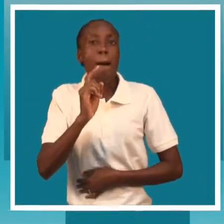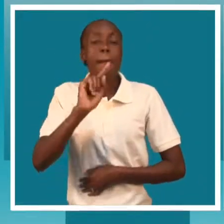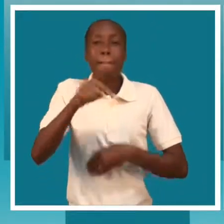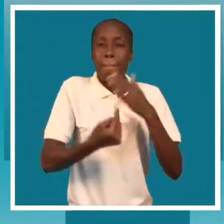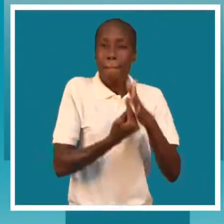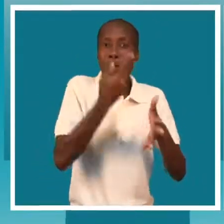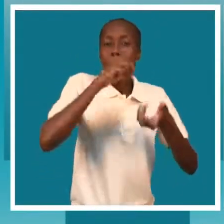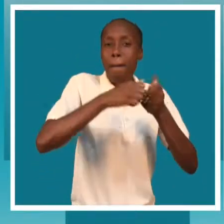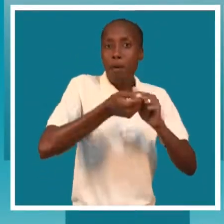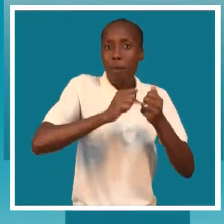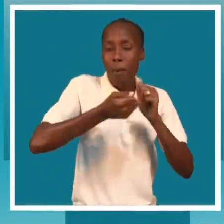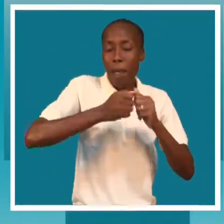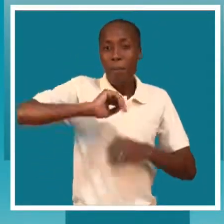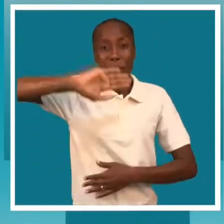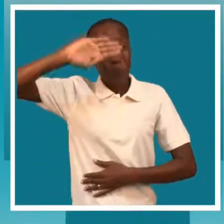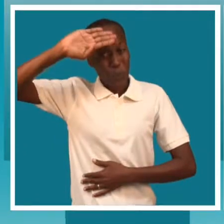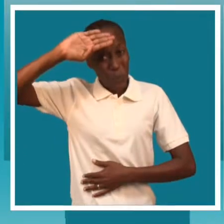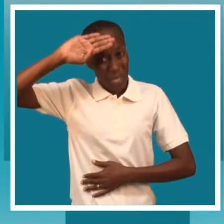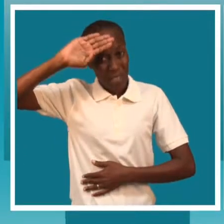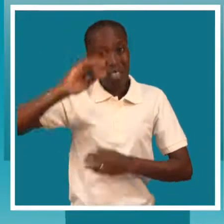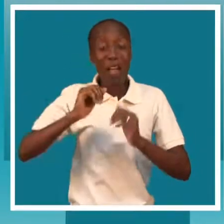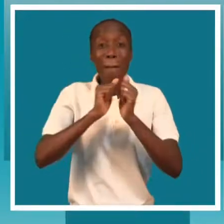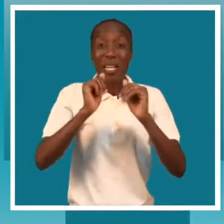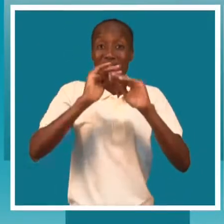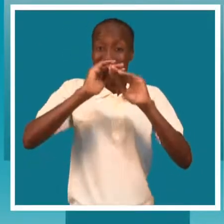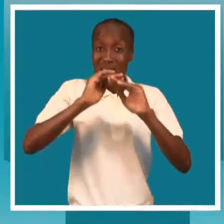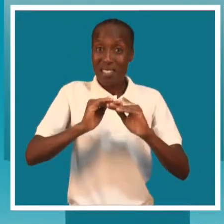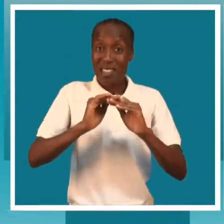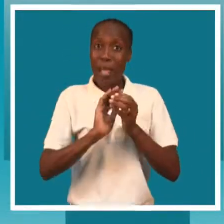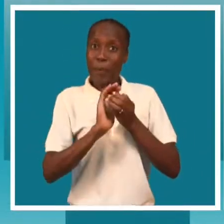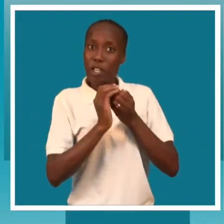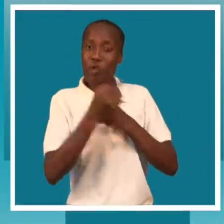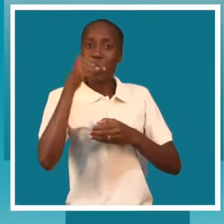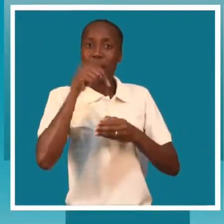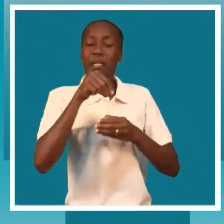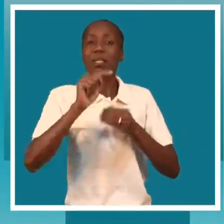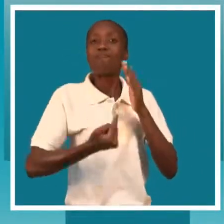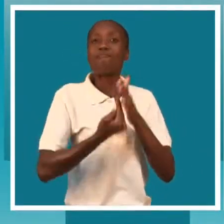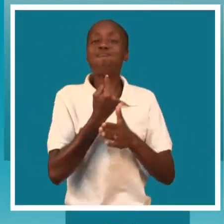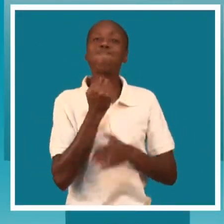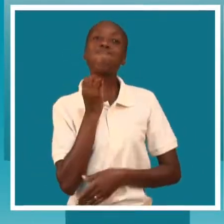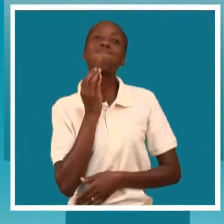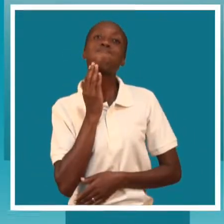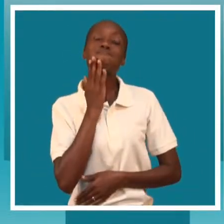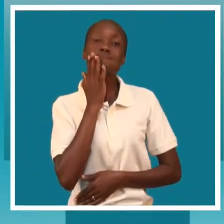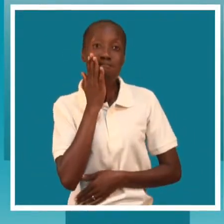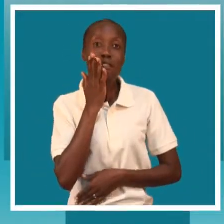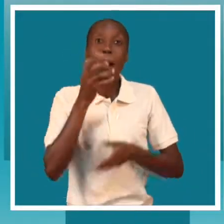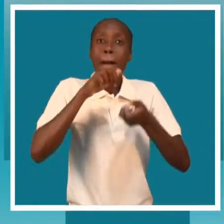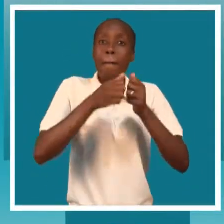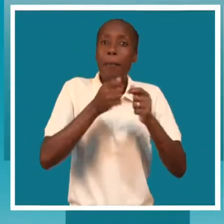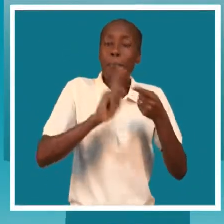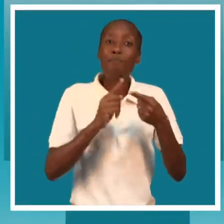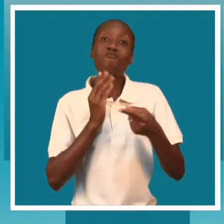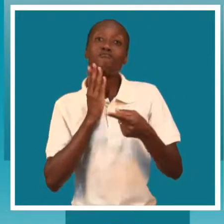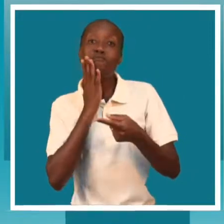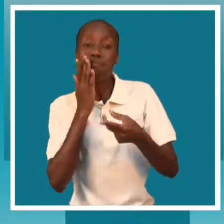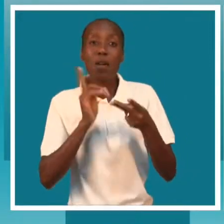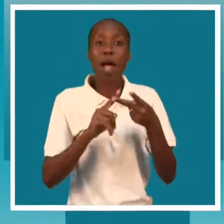mas é derivada da doença de base que está por detrás, que causou as convulsões. Então, vamos assumir que tanto as